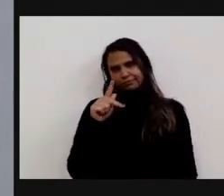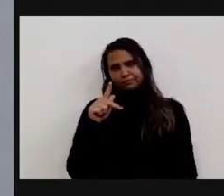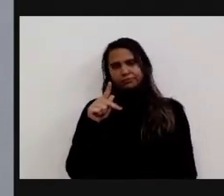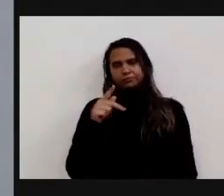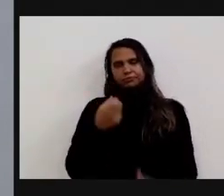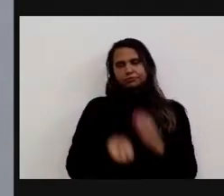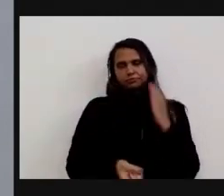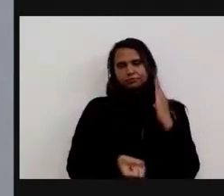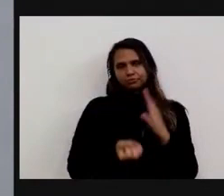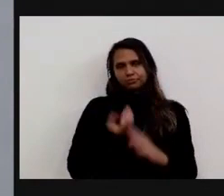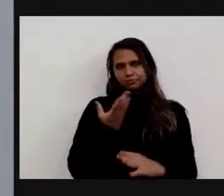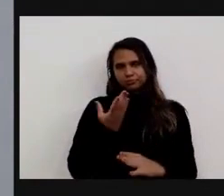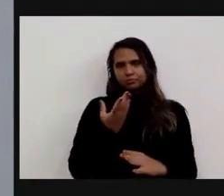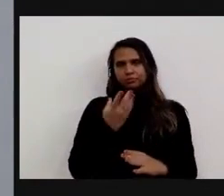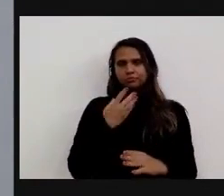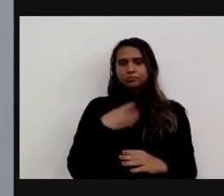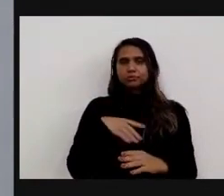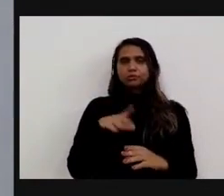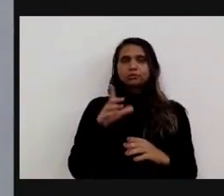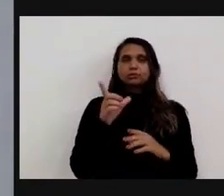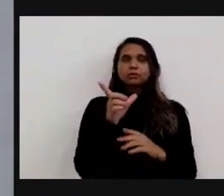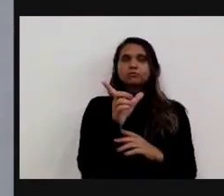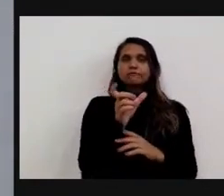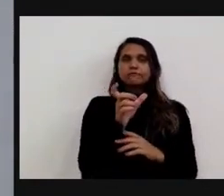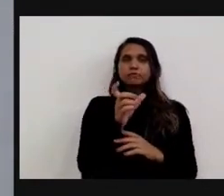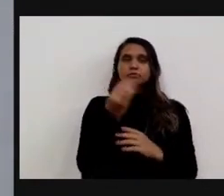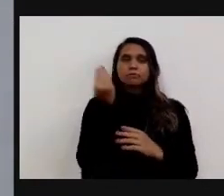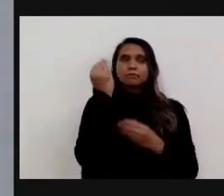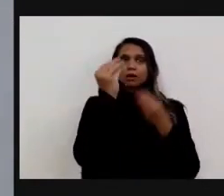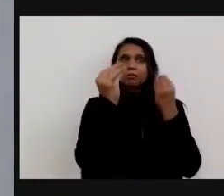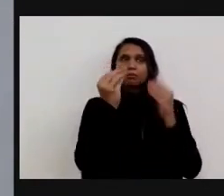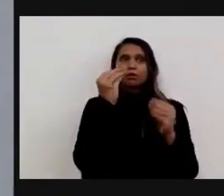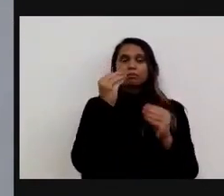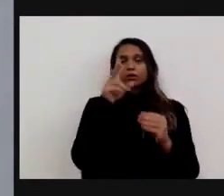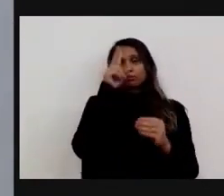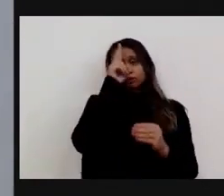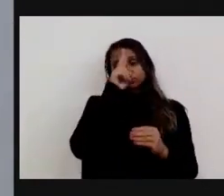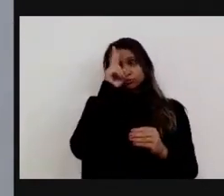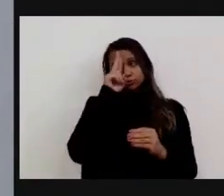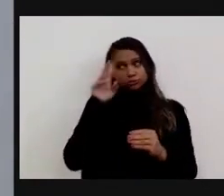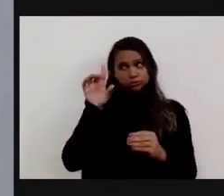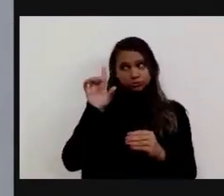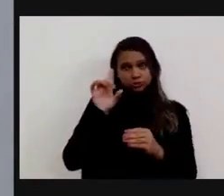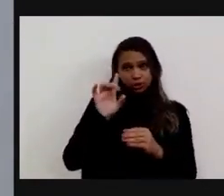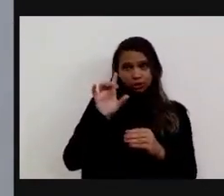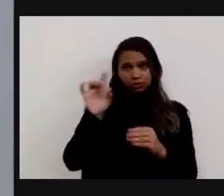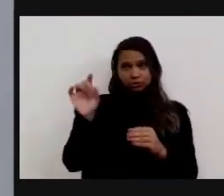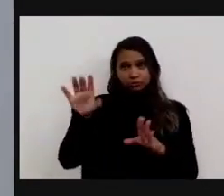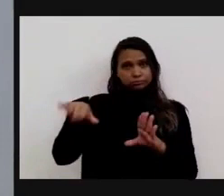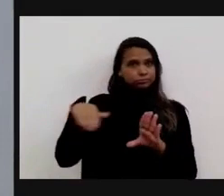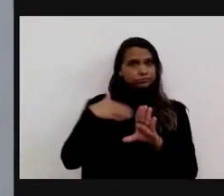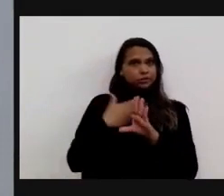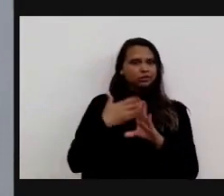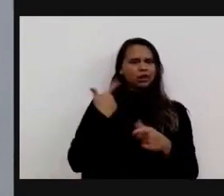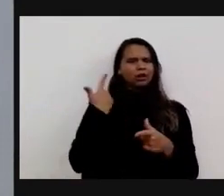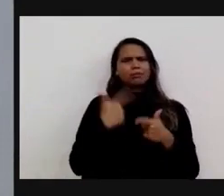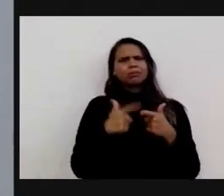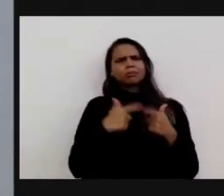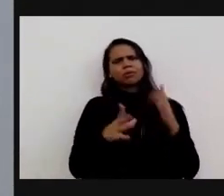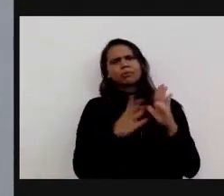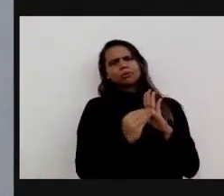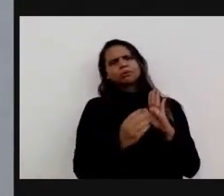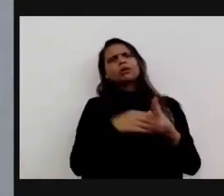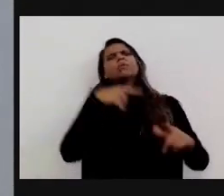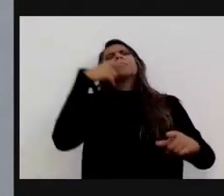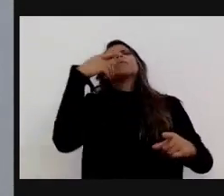para enriquecer essa fotografia com a história das pessoas né então você precisa ir lá entender o problema é o modelo de liderança